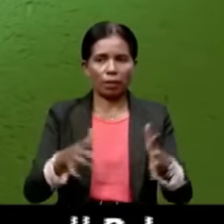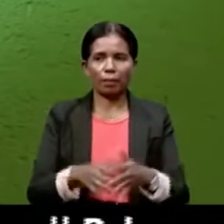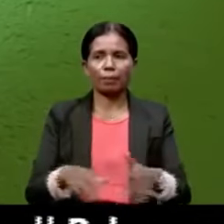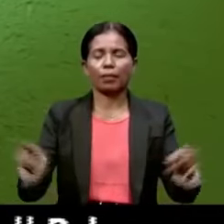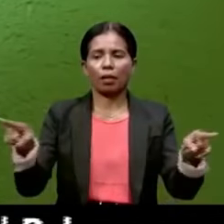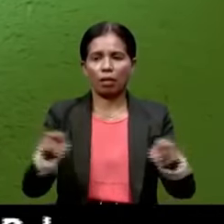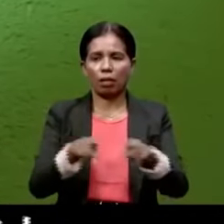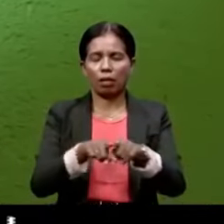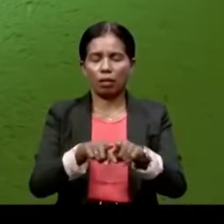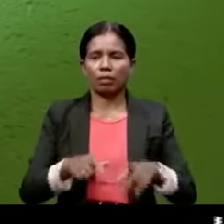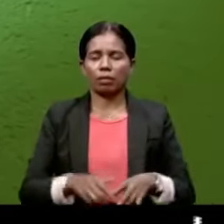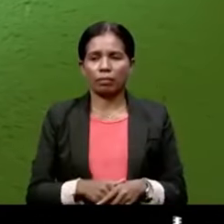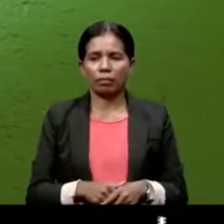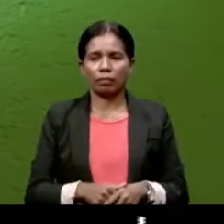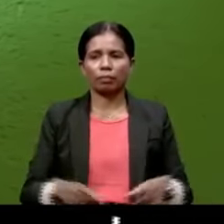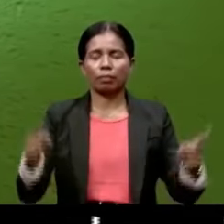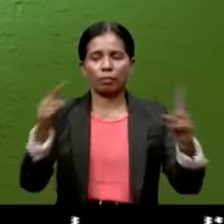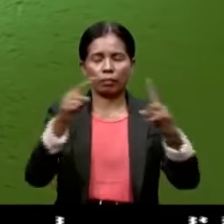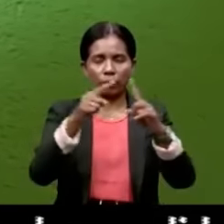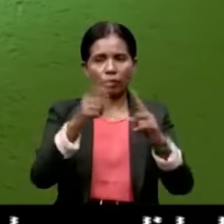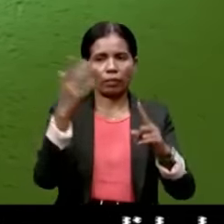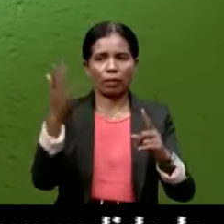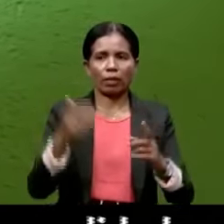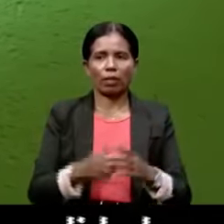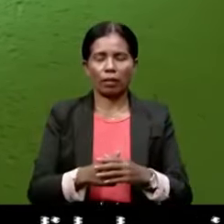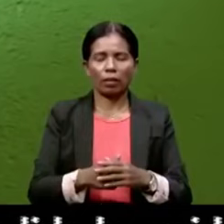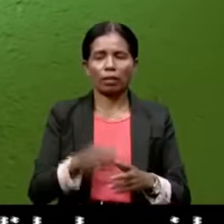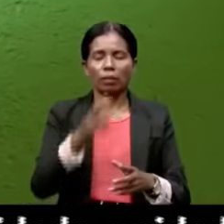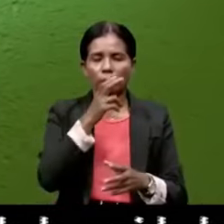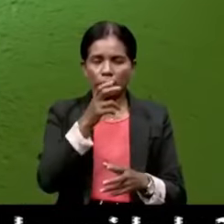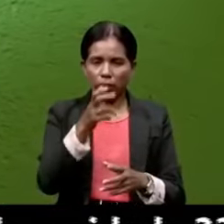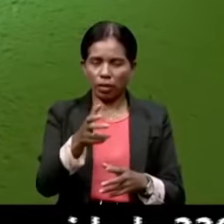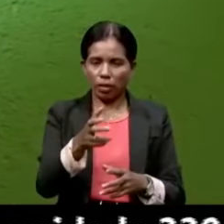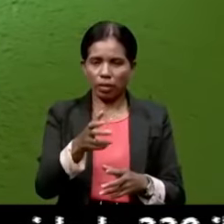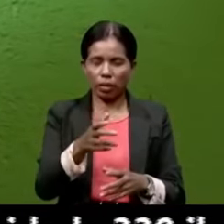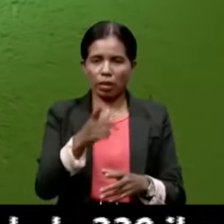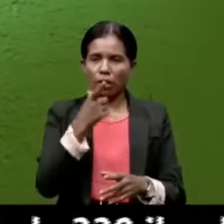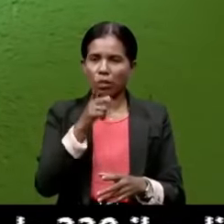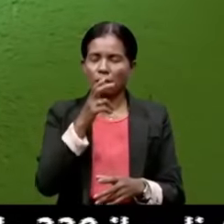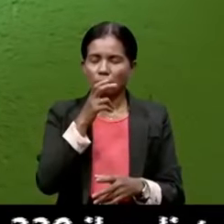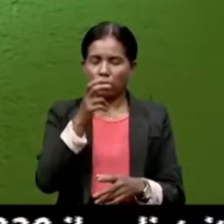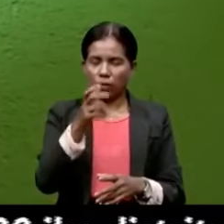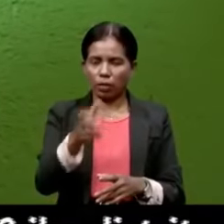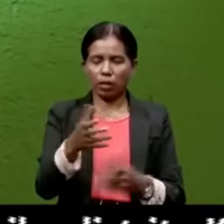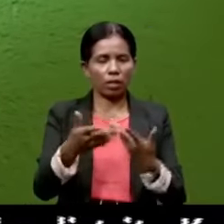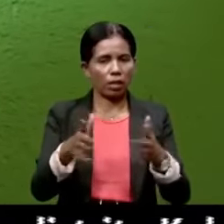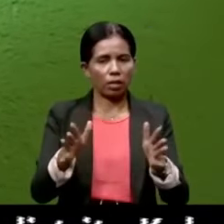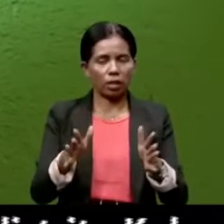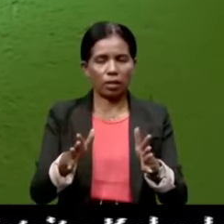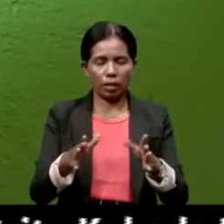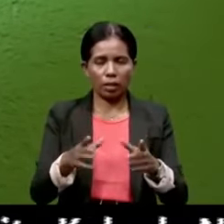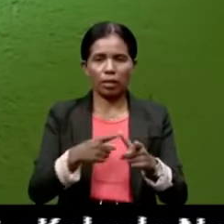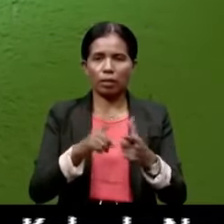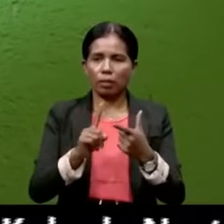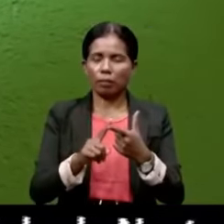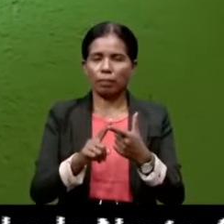nessa ba ia português, né? Menos, e segundo